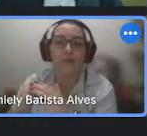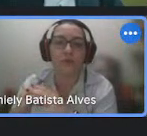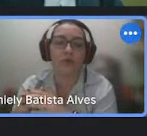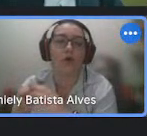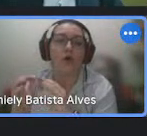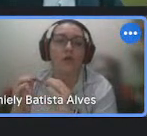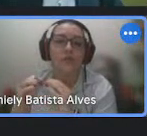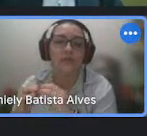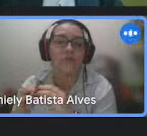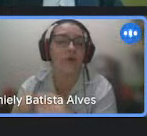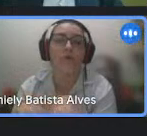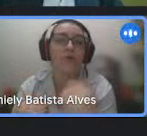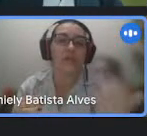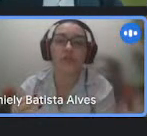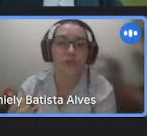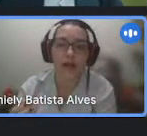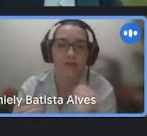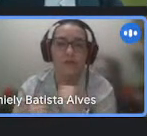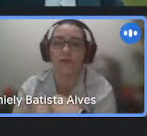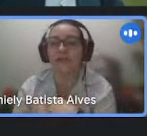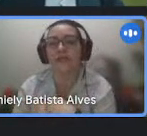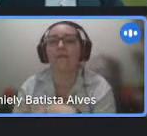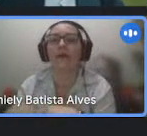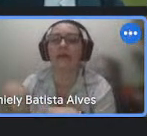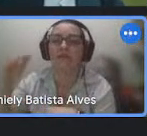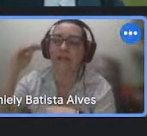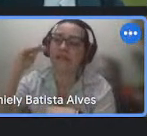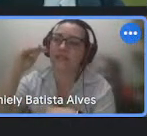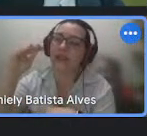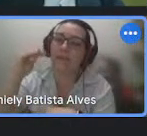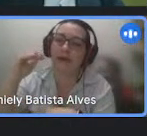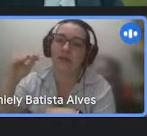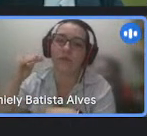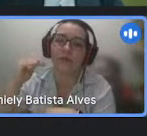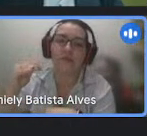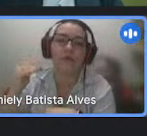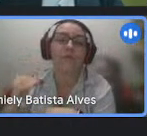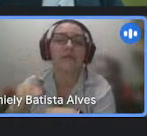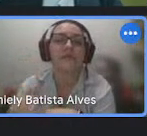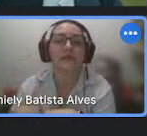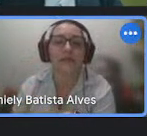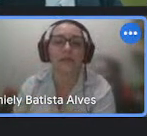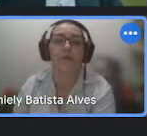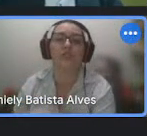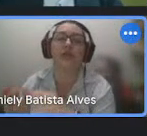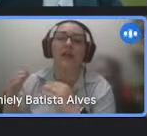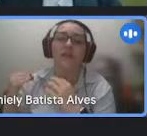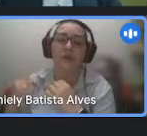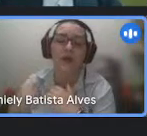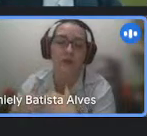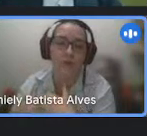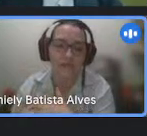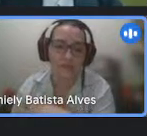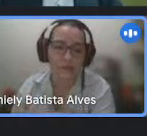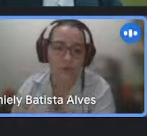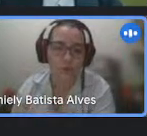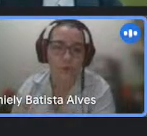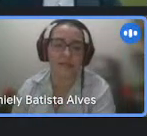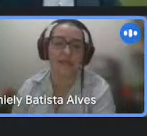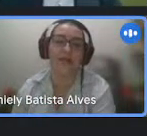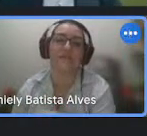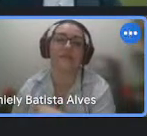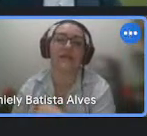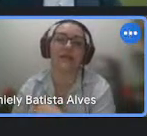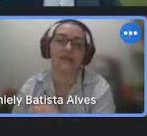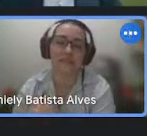de protocolos que envolvam questionários, por exemplo. Aí ele vai dizer lá passo a passo o que precisa ter no projeto, quais são os documentos